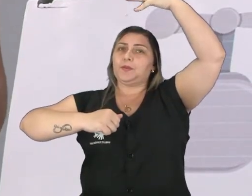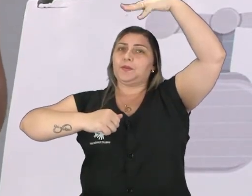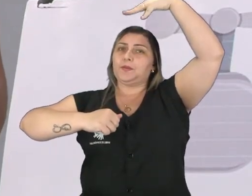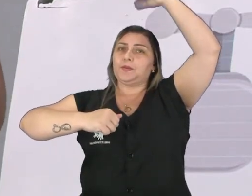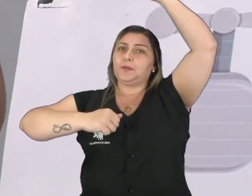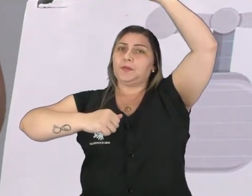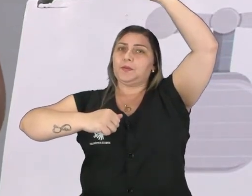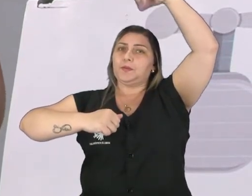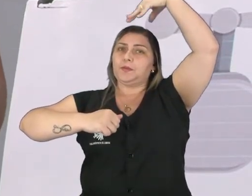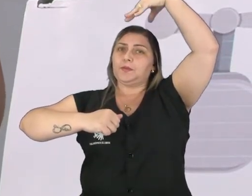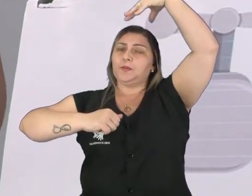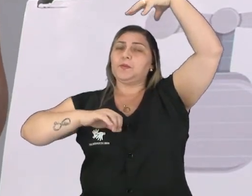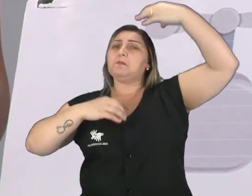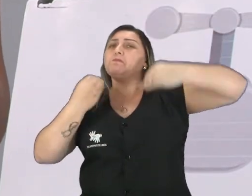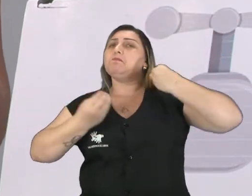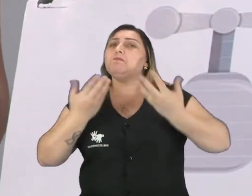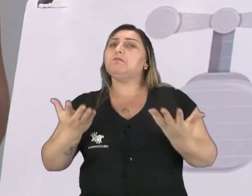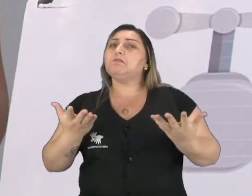fechadinho?